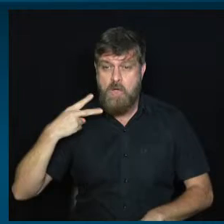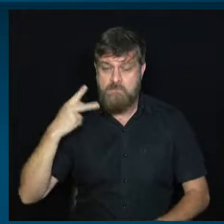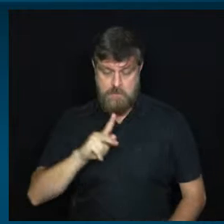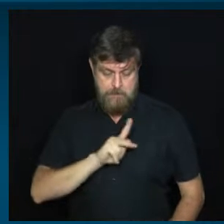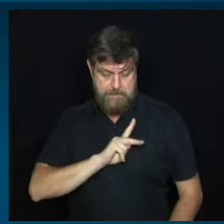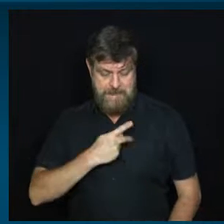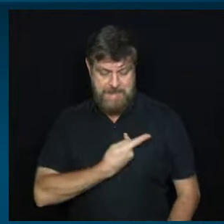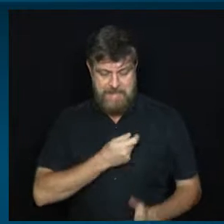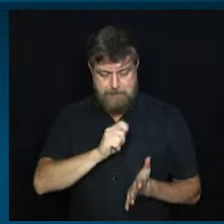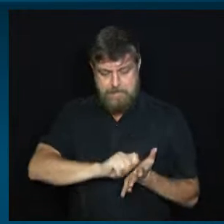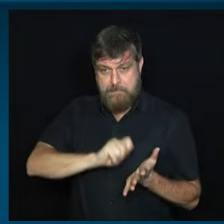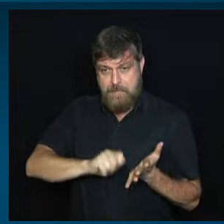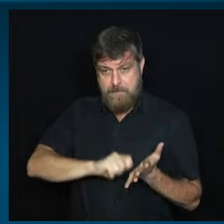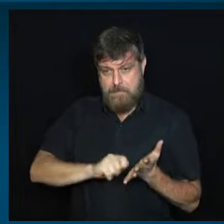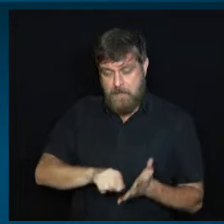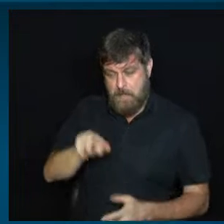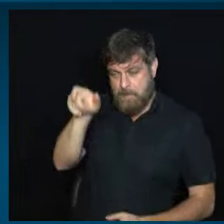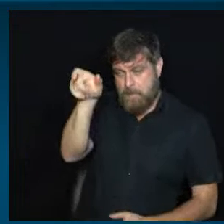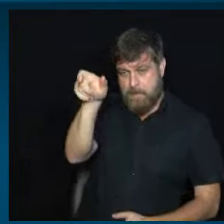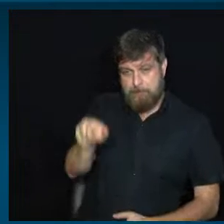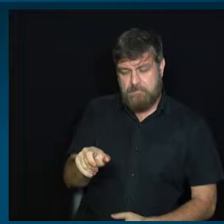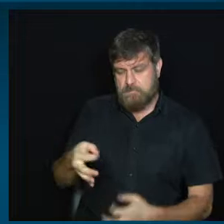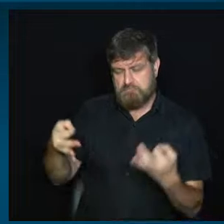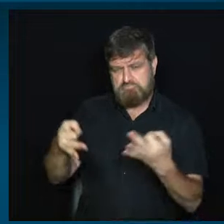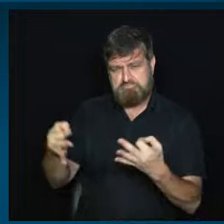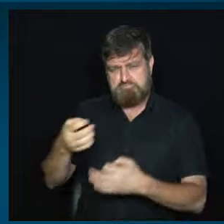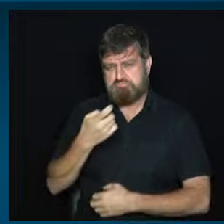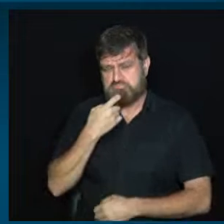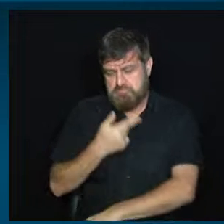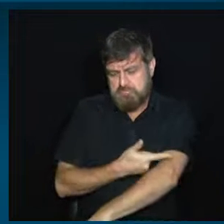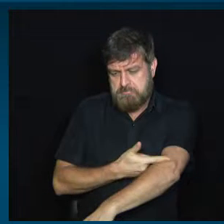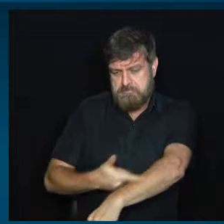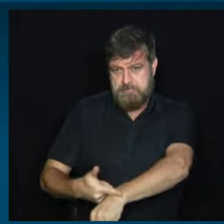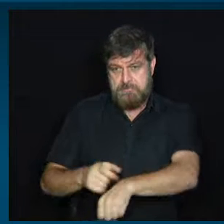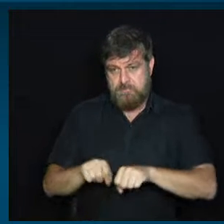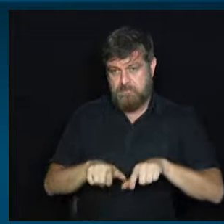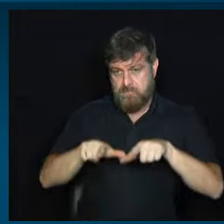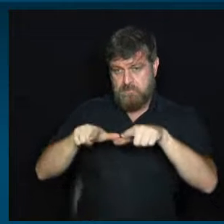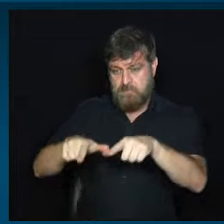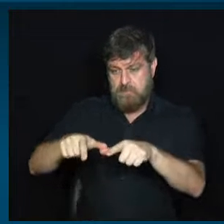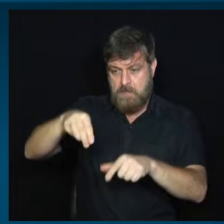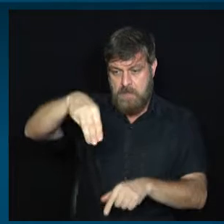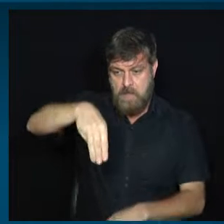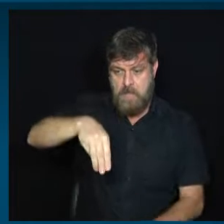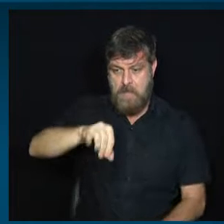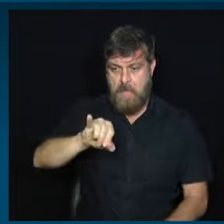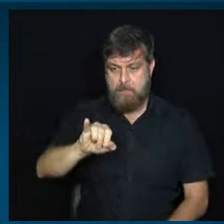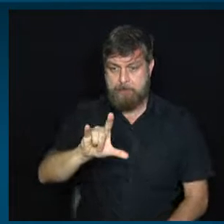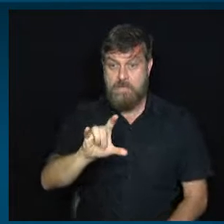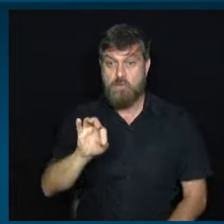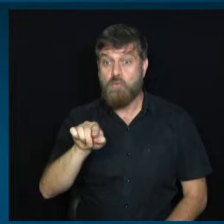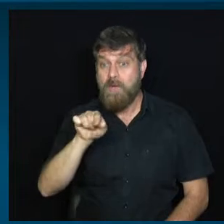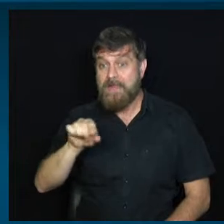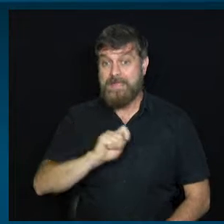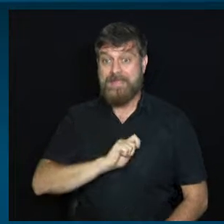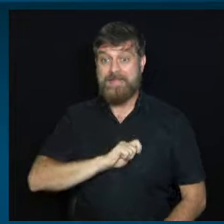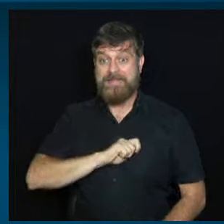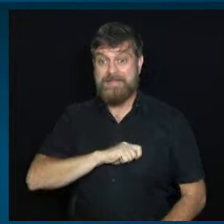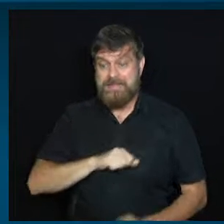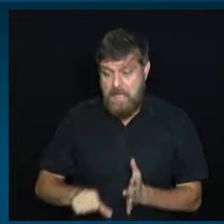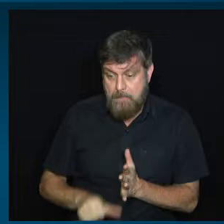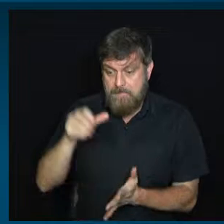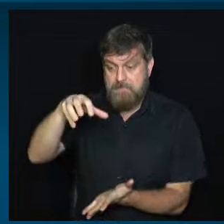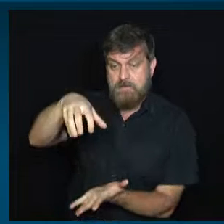Haddad, que concede título de cidadão campineiro a Hamilton Caviola Filho. O homenageado é delegado do